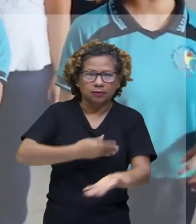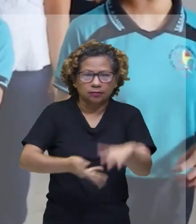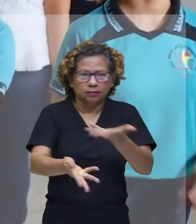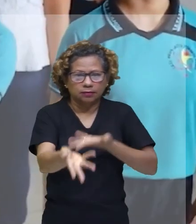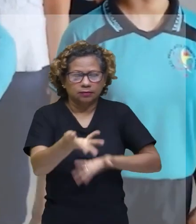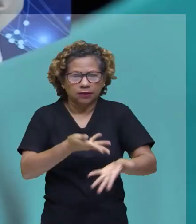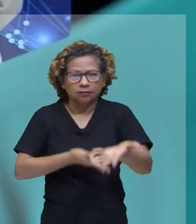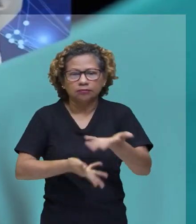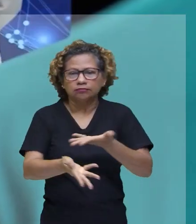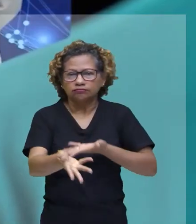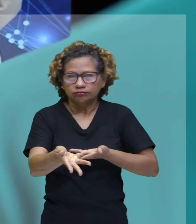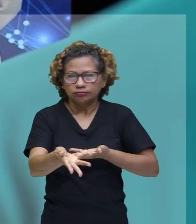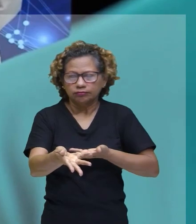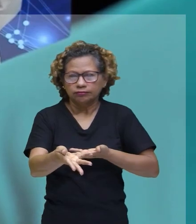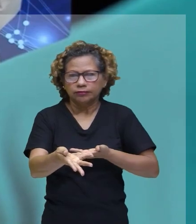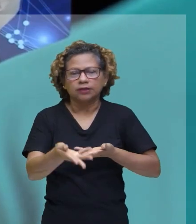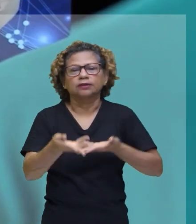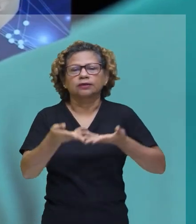tecnologia.